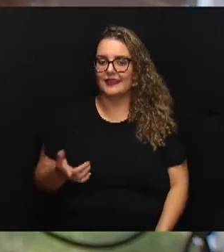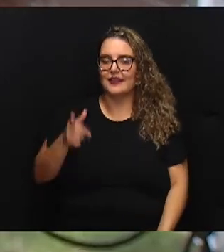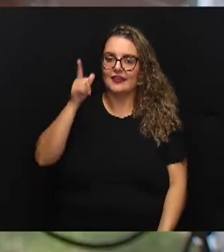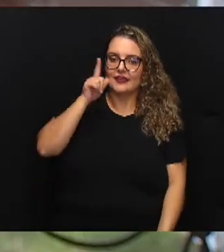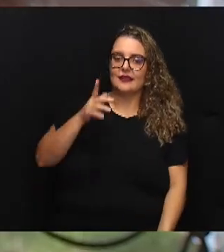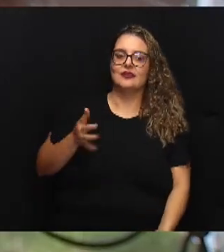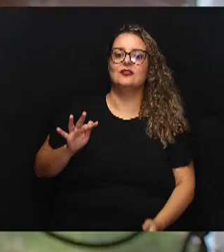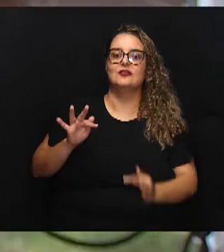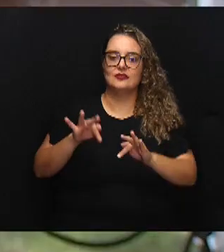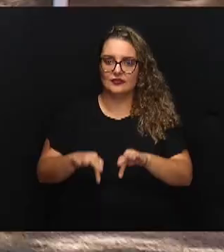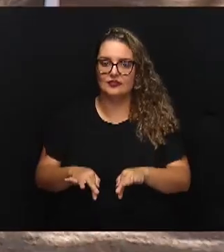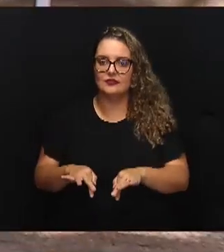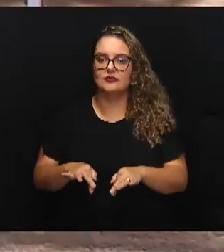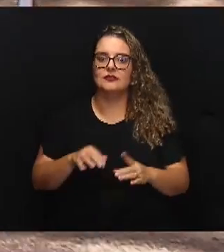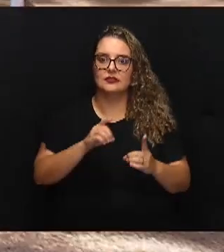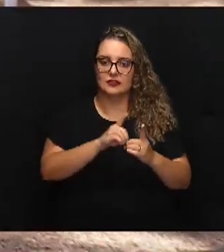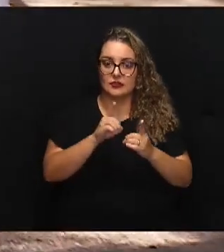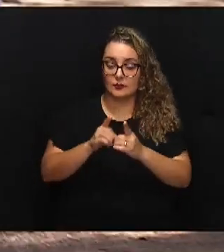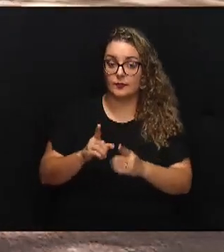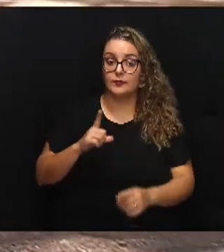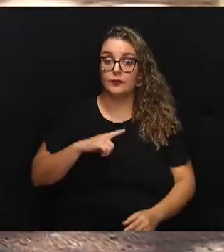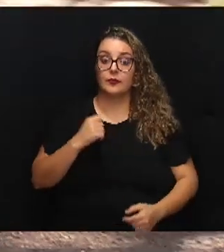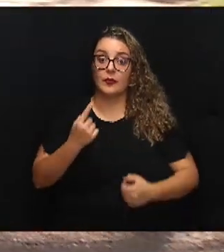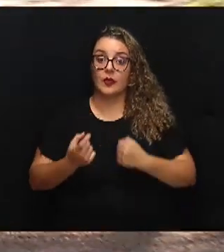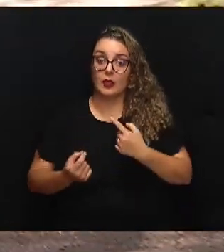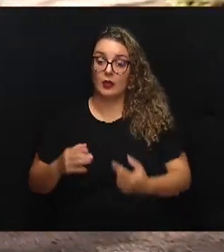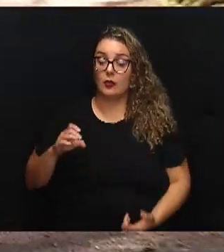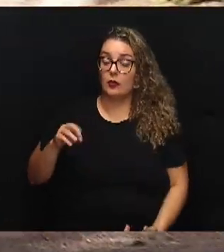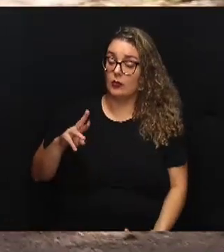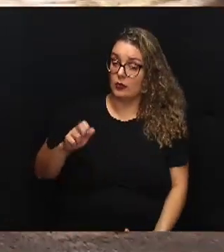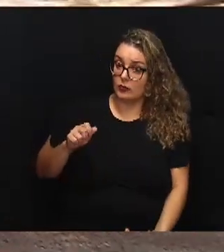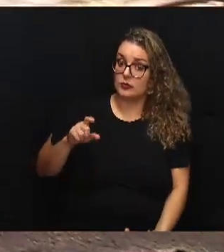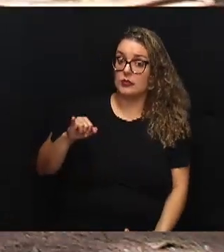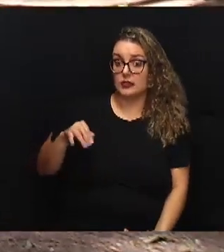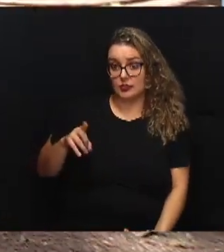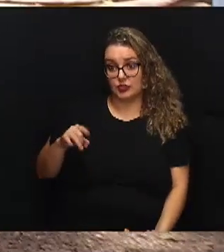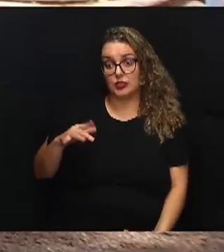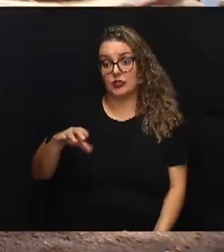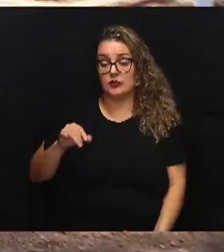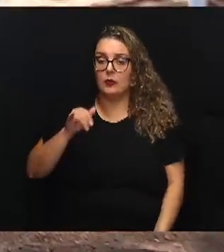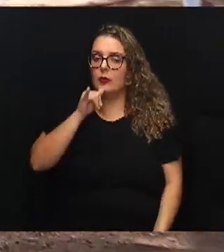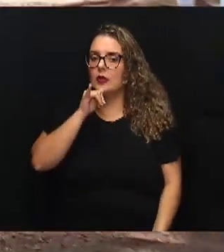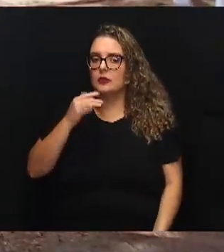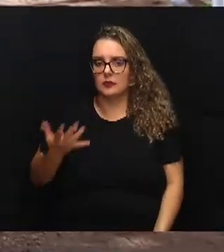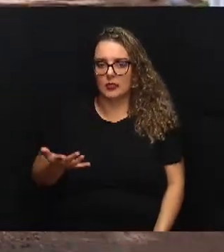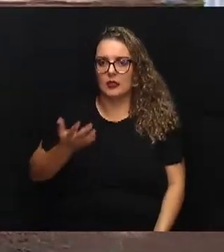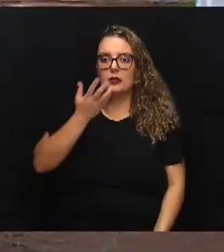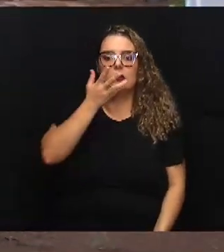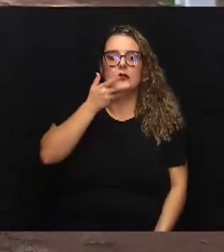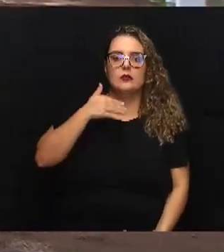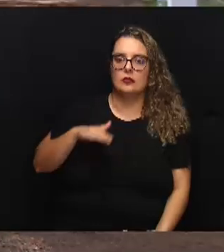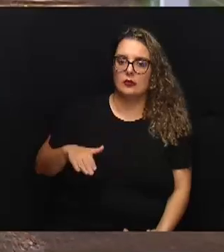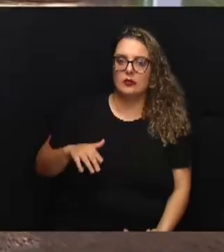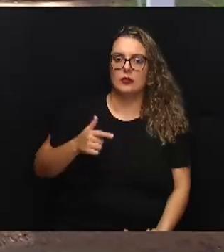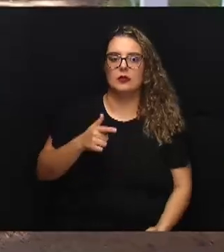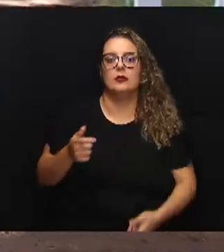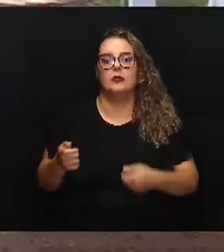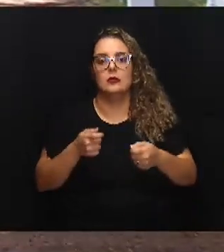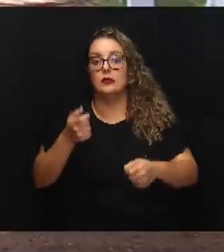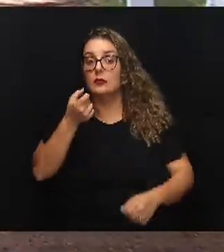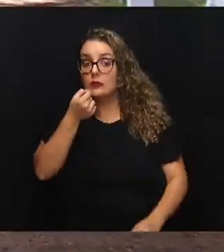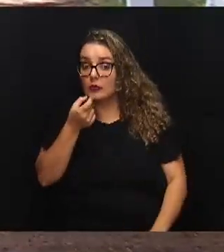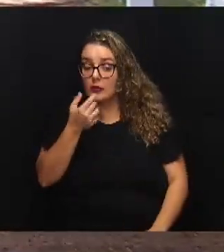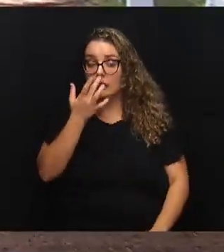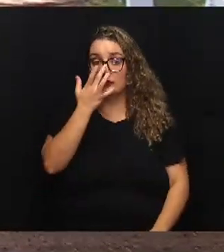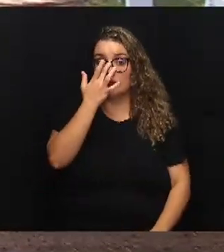a finalização desse atendimento. A gente tem algumas contraindicações, por exemplo, criança que não está com controle medicamentoso